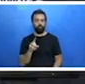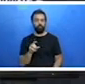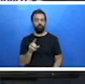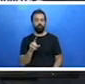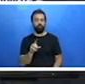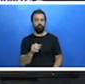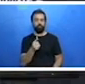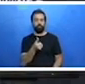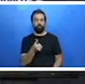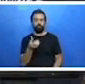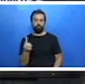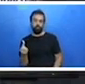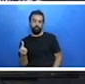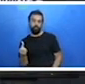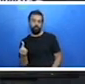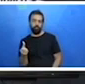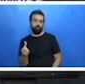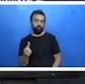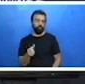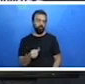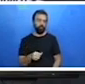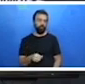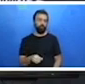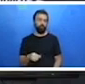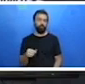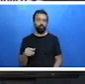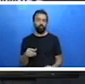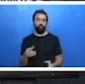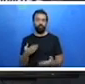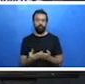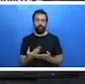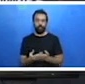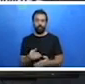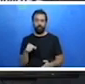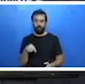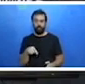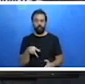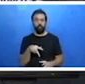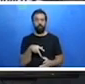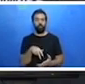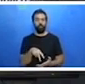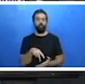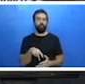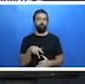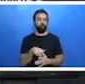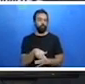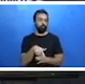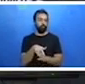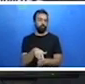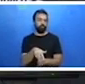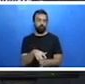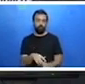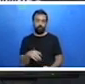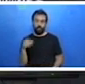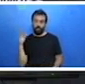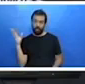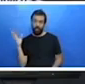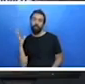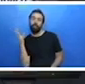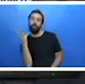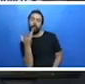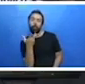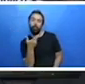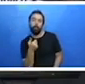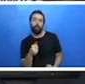Dorotóvio do Nascimento e Giuseppe Carnímio. Atualmente estuda no IFESP. Ele tem um grande talento de recitar